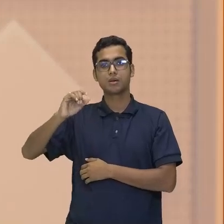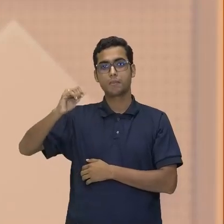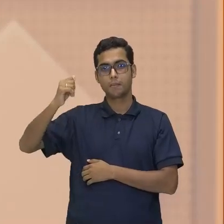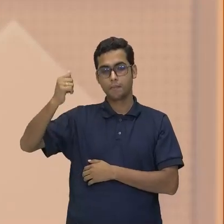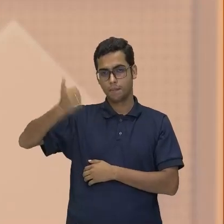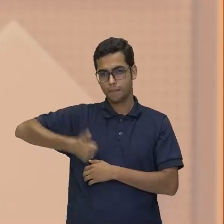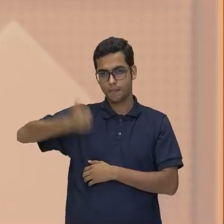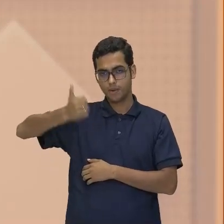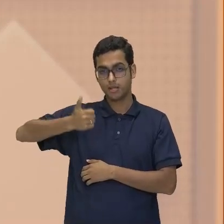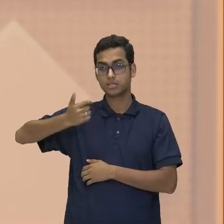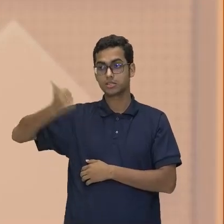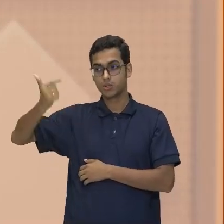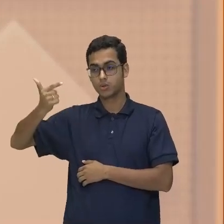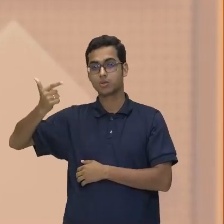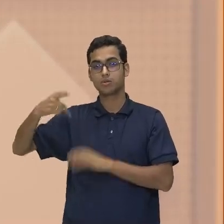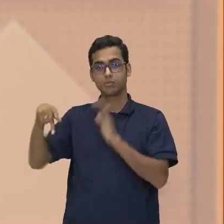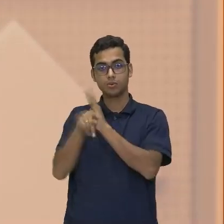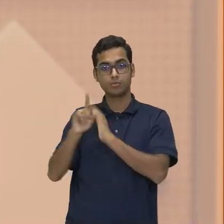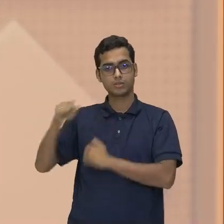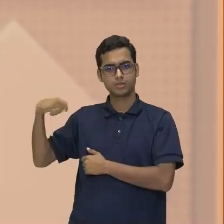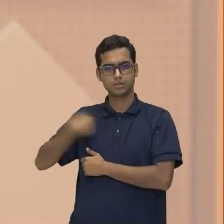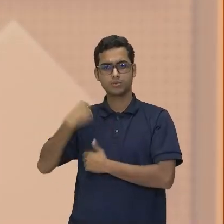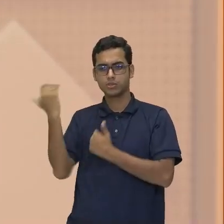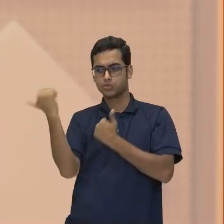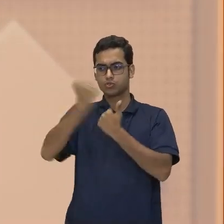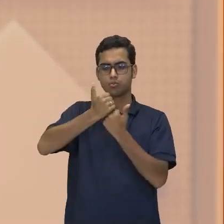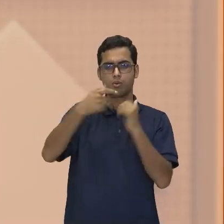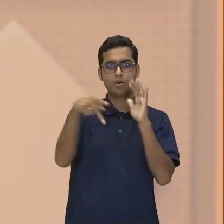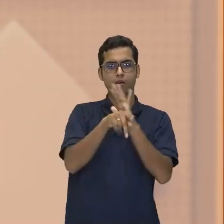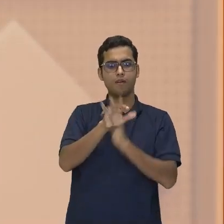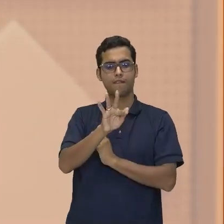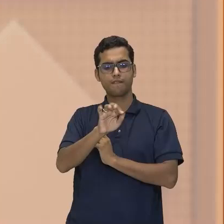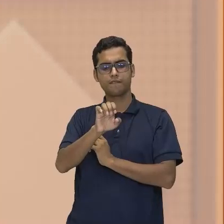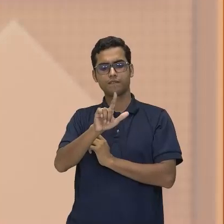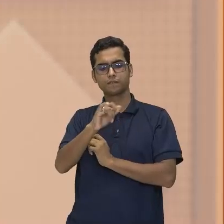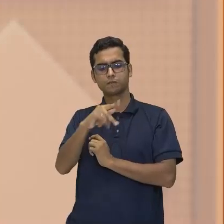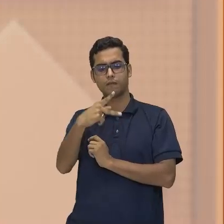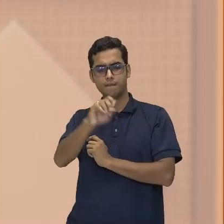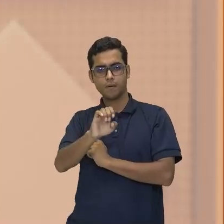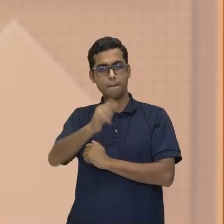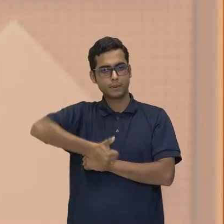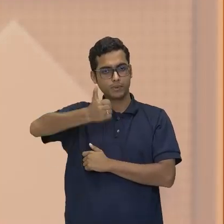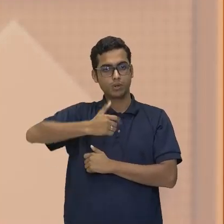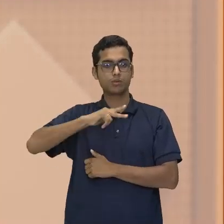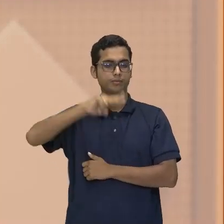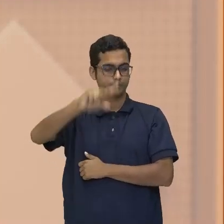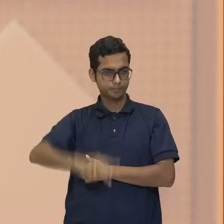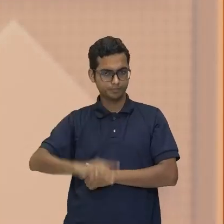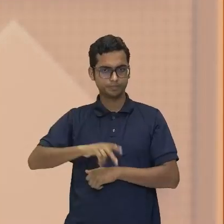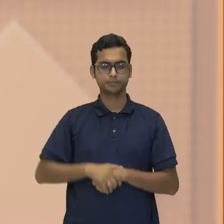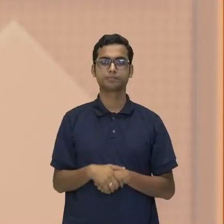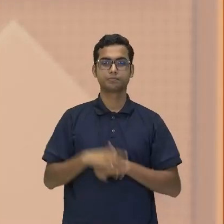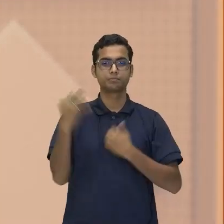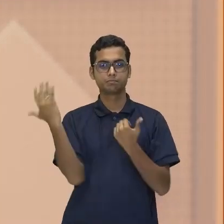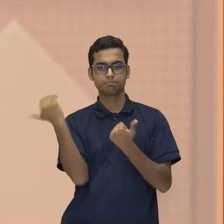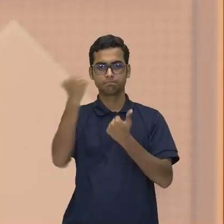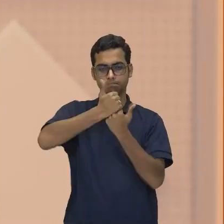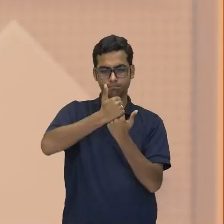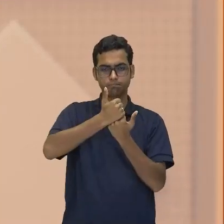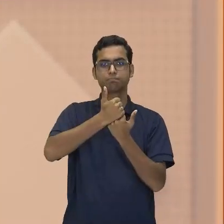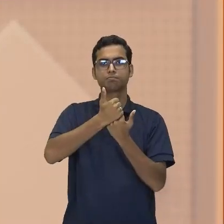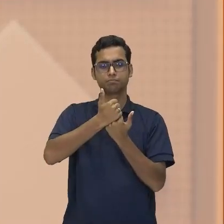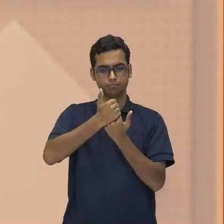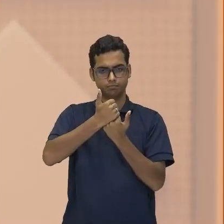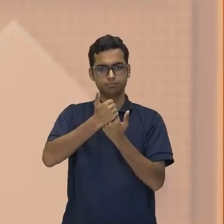Portugal. Então, isso vai levar à união das duas coroas ibéricas, ou seja, o rei da